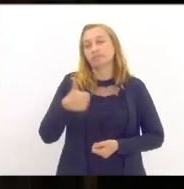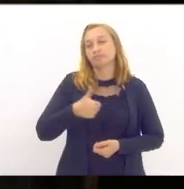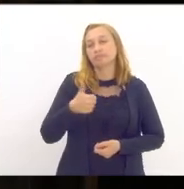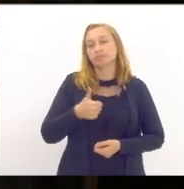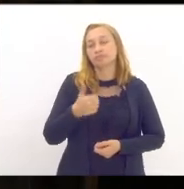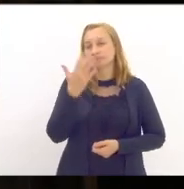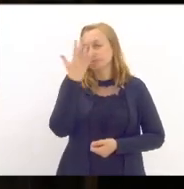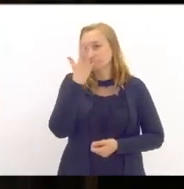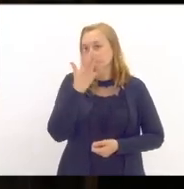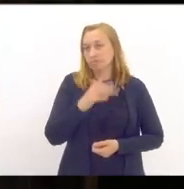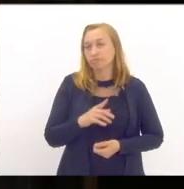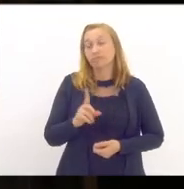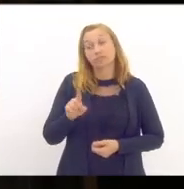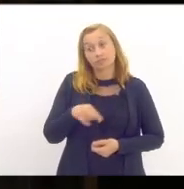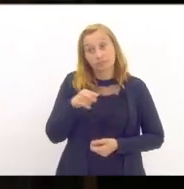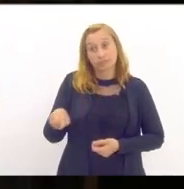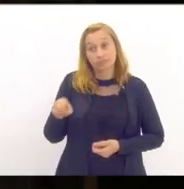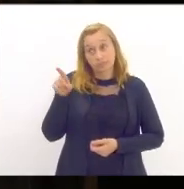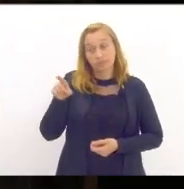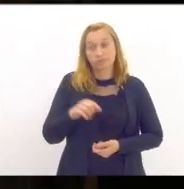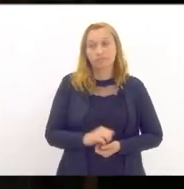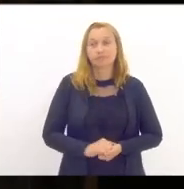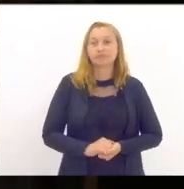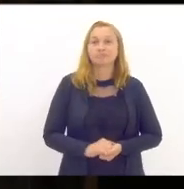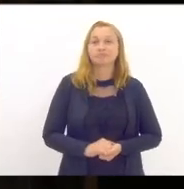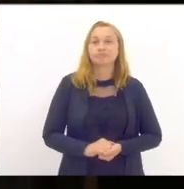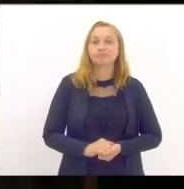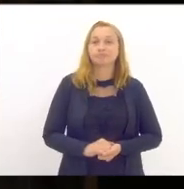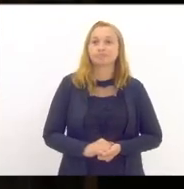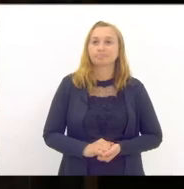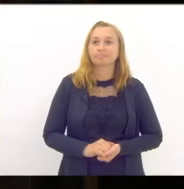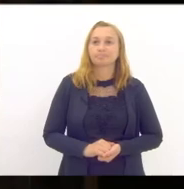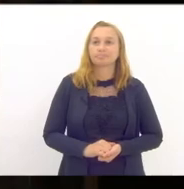de fevereiro. Devia ser proibido.